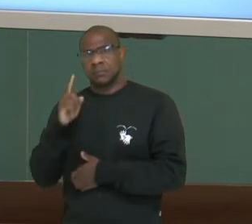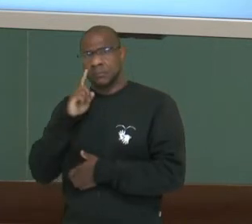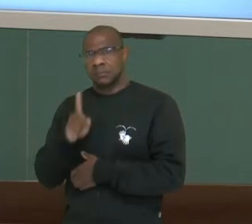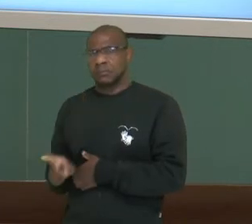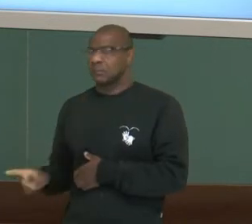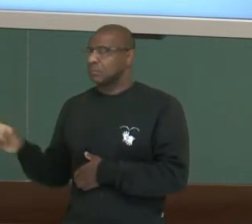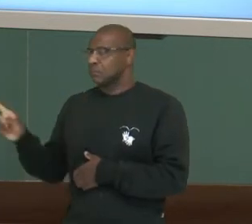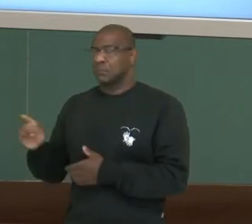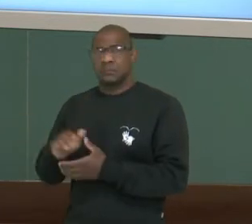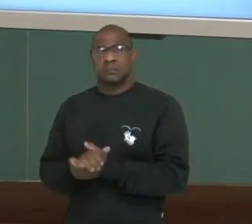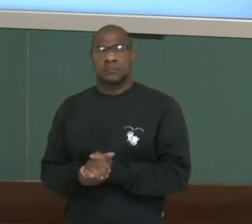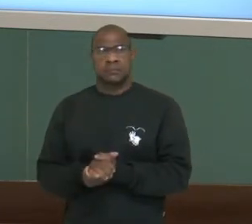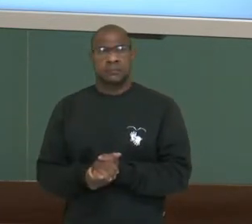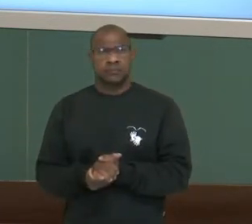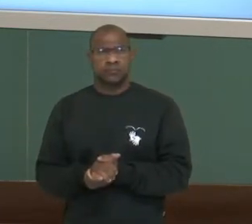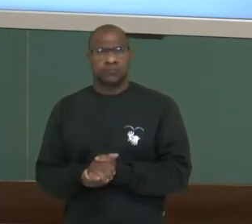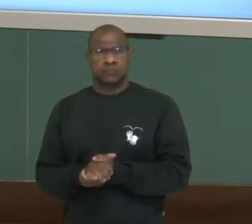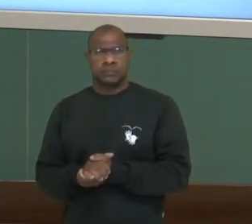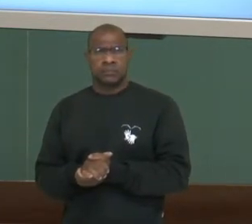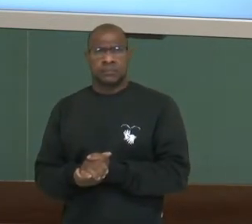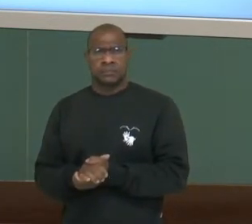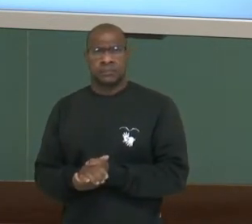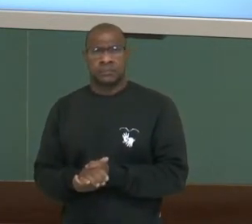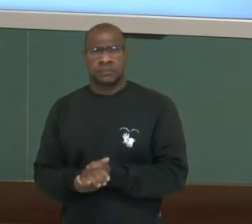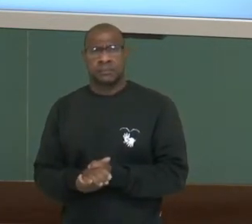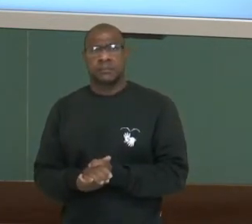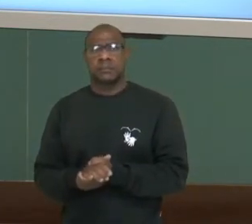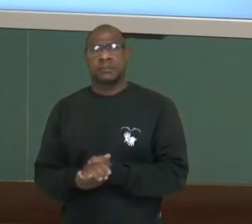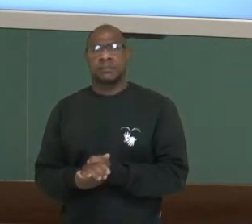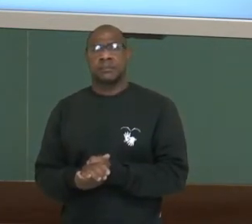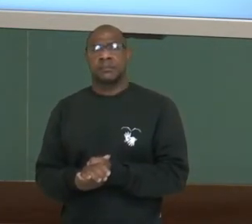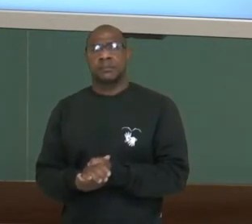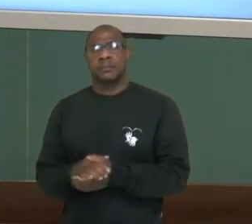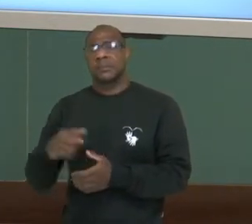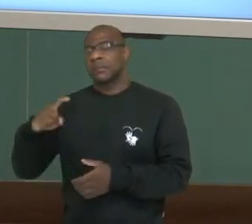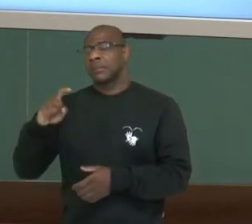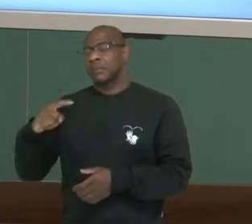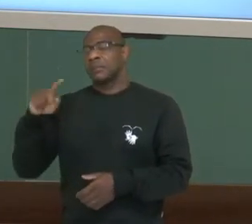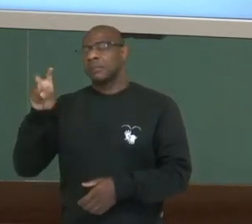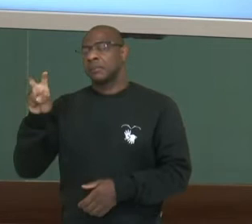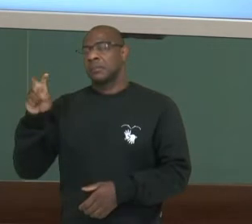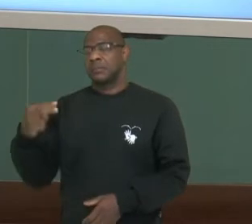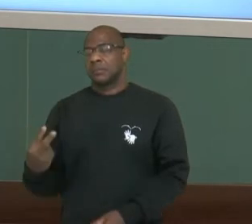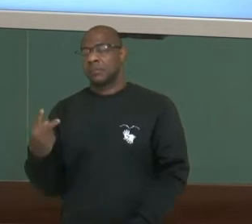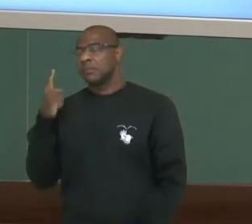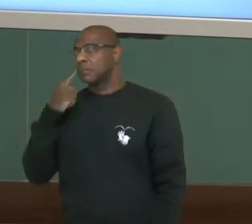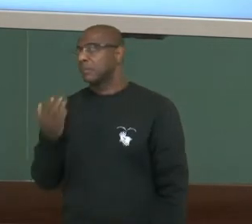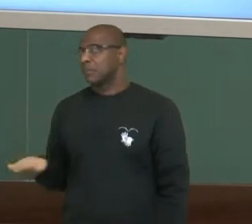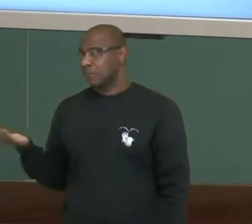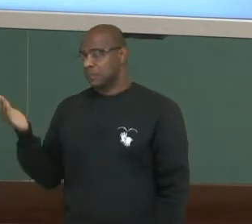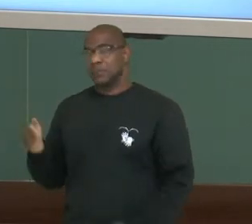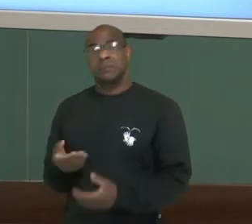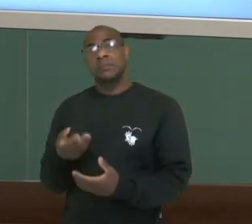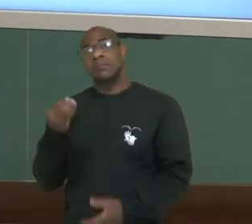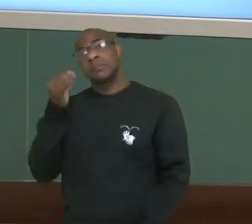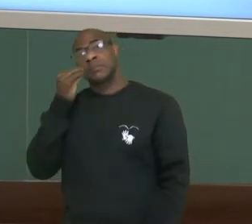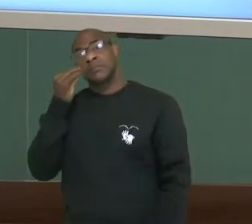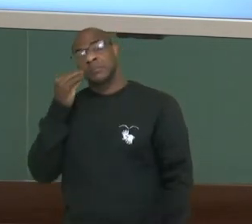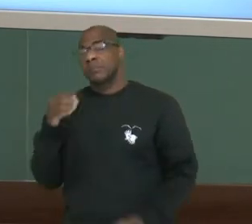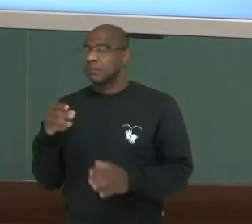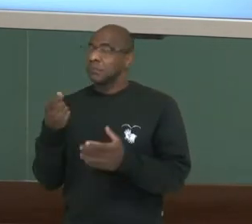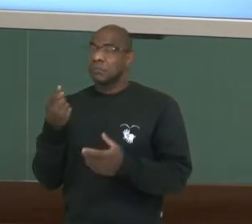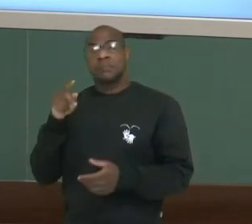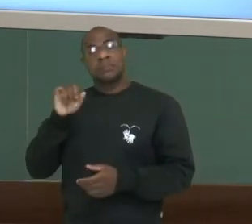2,5 aqui para y. Tranquilo? Agora vamos testar para ver se vocês realmente compreenderam esses conceitos da